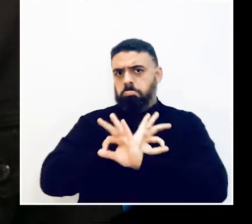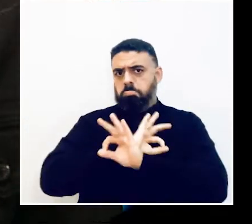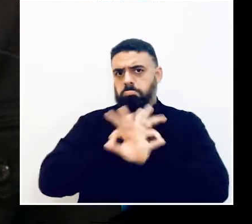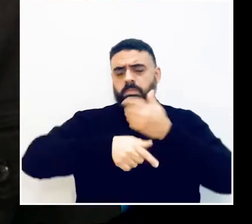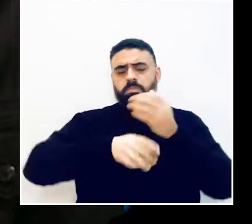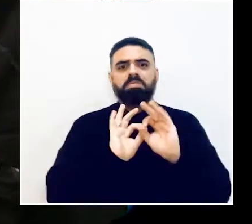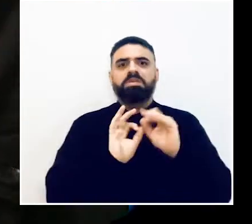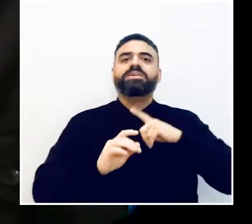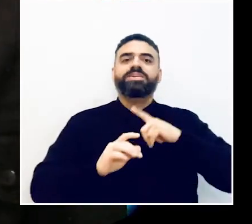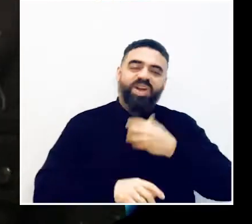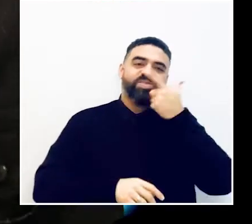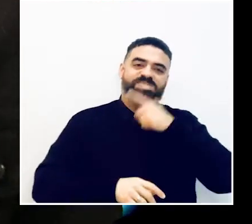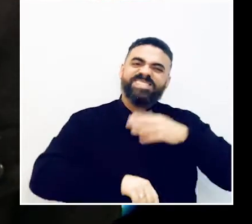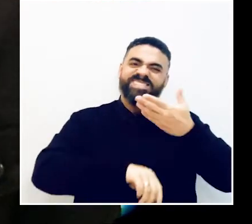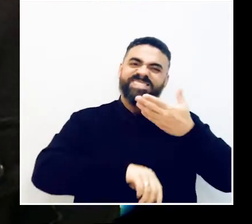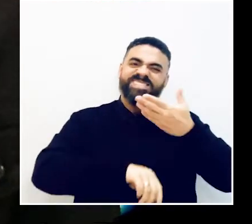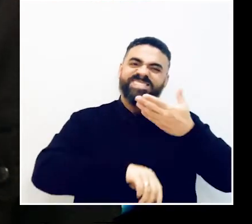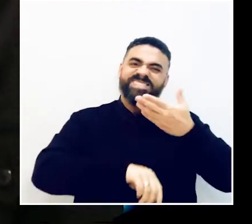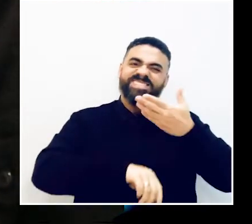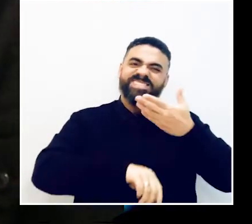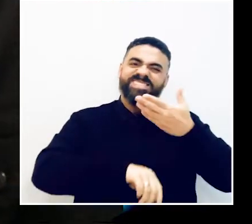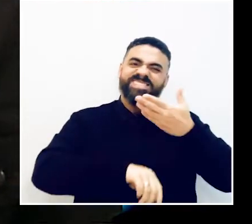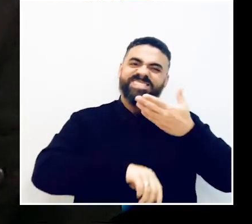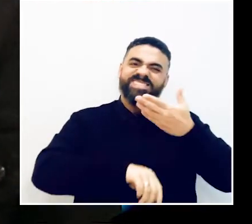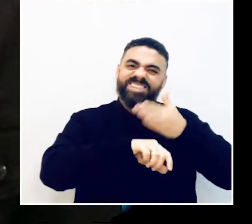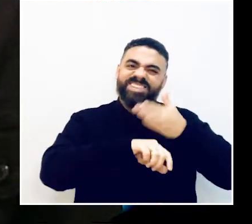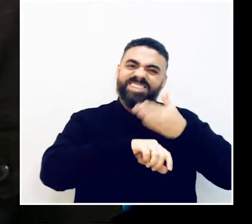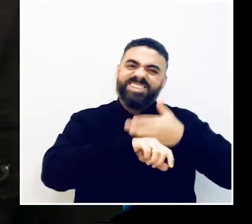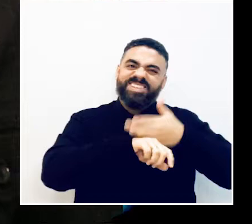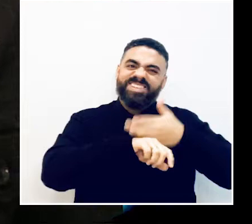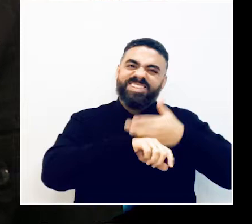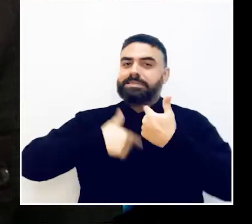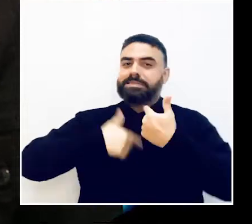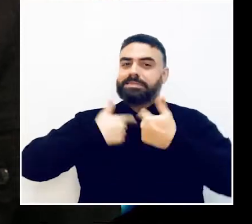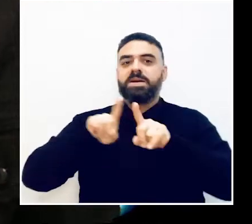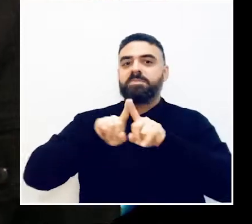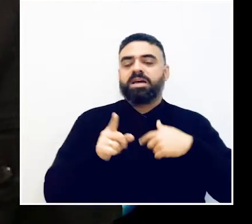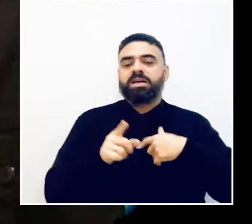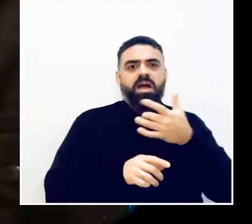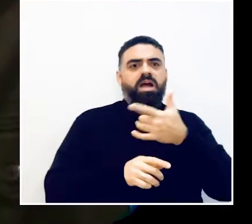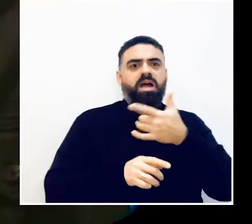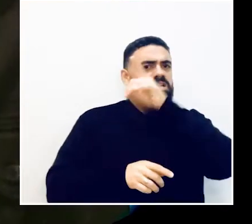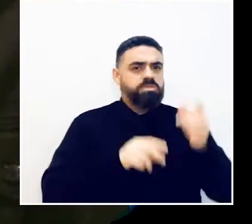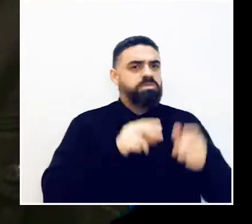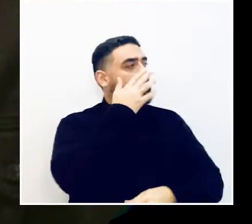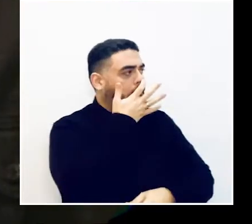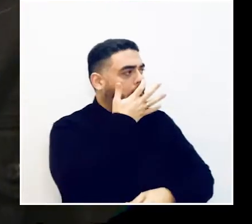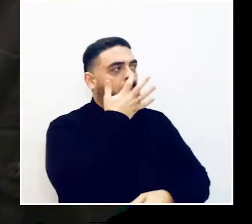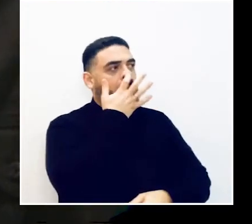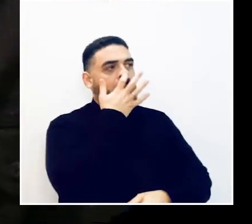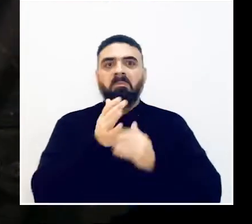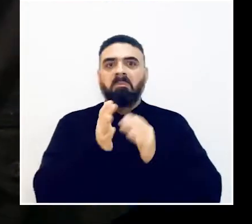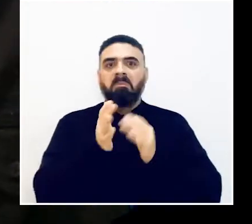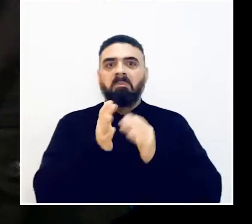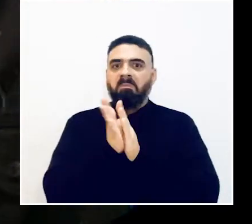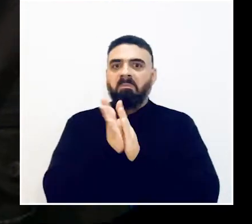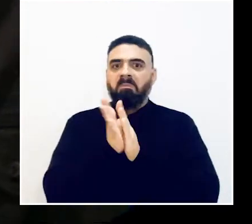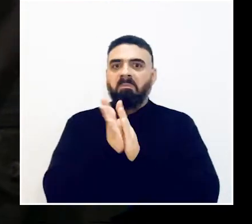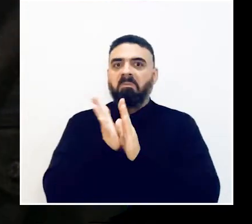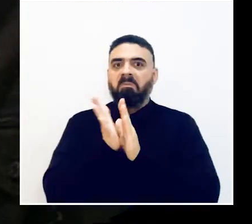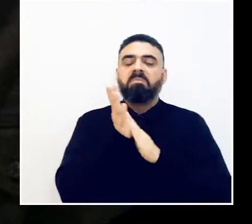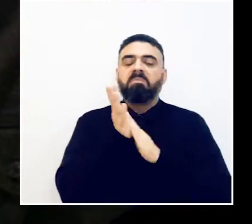ter muita habilidade, apesar de a gente gostar muito, apesar das pessoas elogiarem. Eu nunca entendi como isso. E eu fui